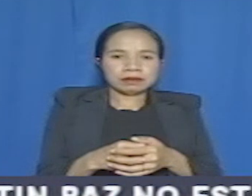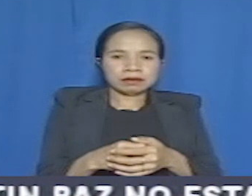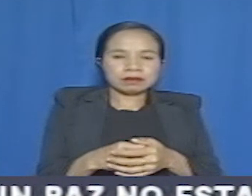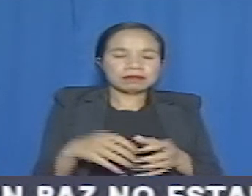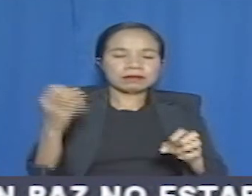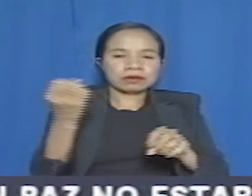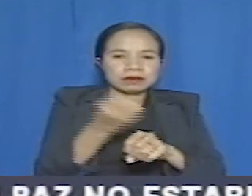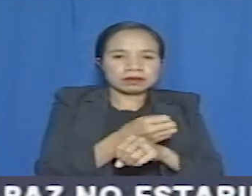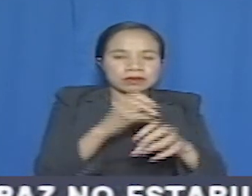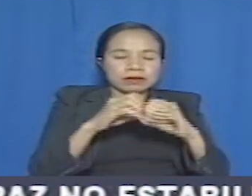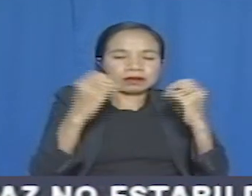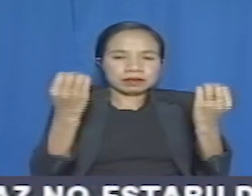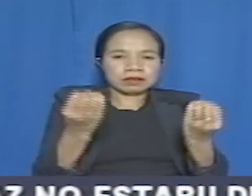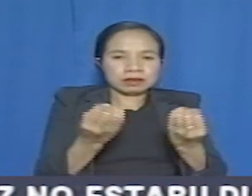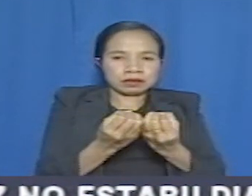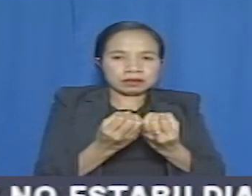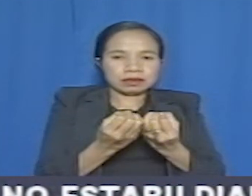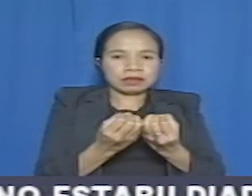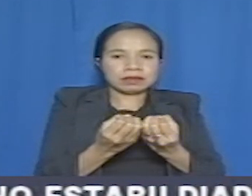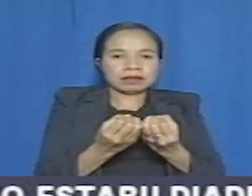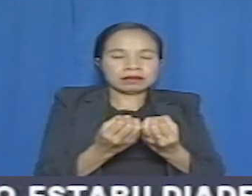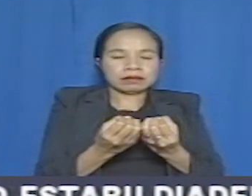objetivo organizar